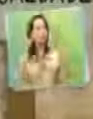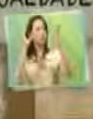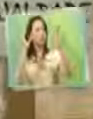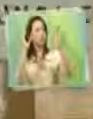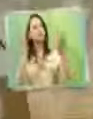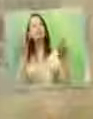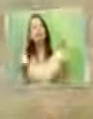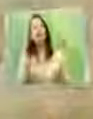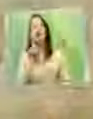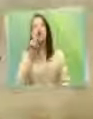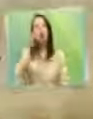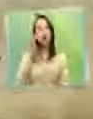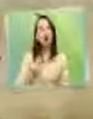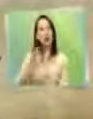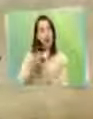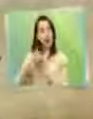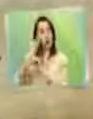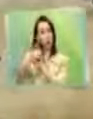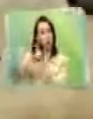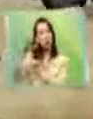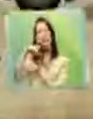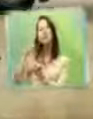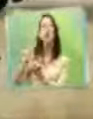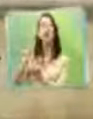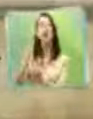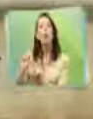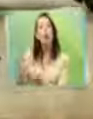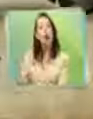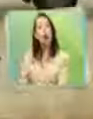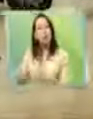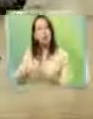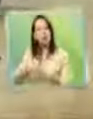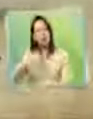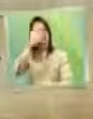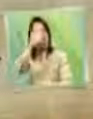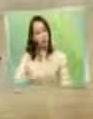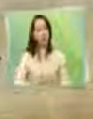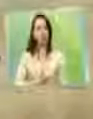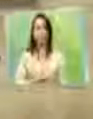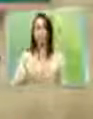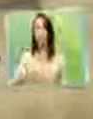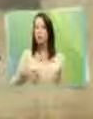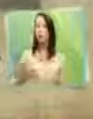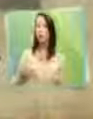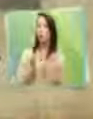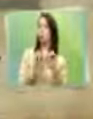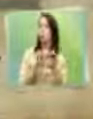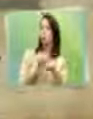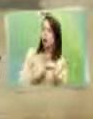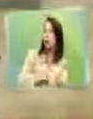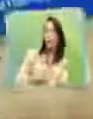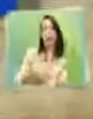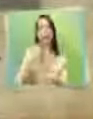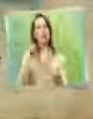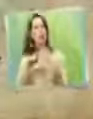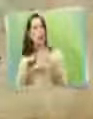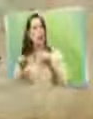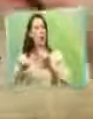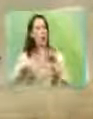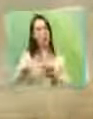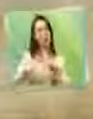igualdade. Os direitos sociais servem para garantir aos cidadãos saúde, educação e